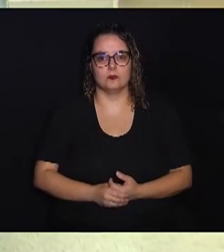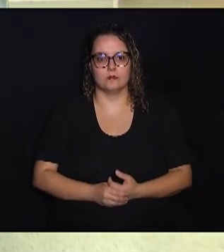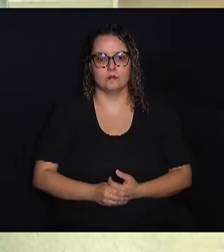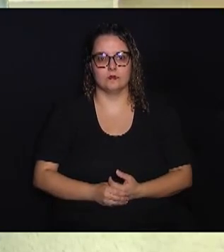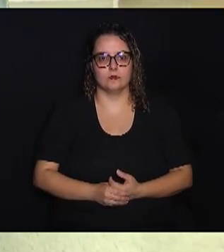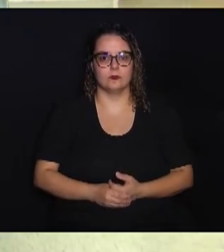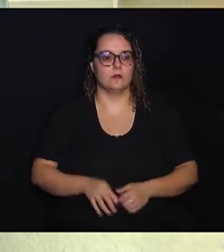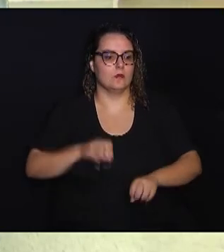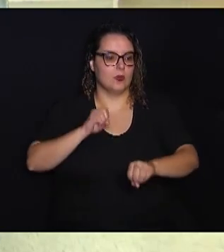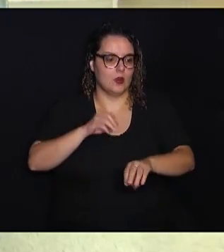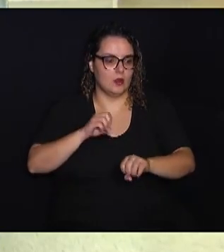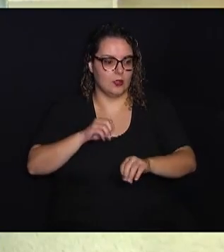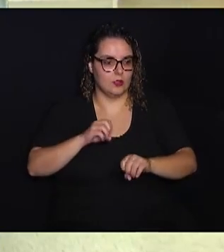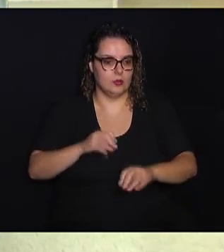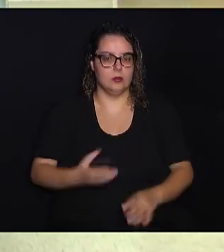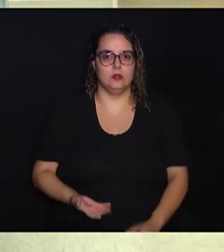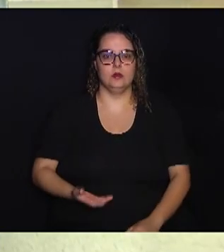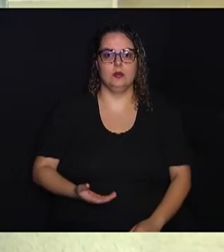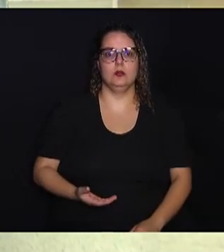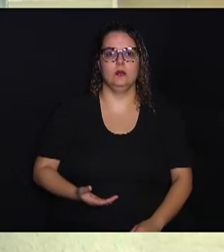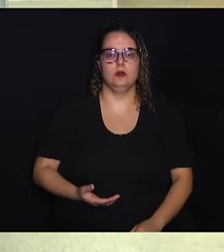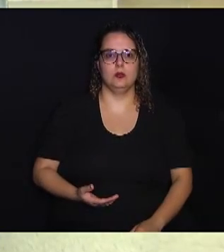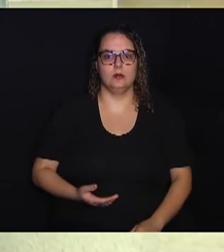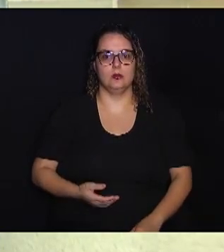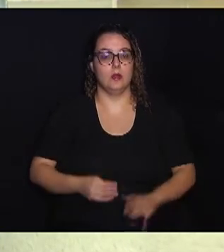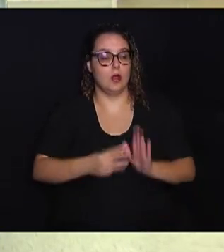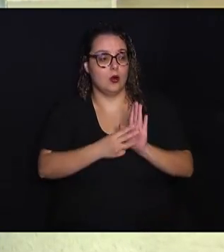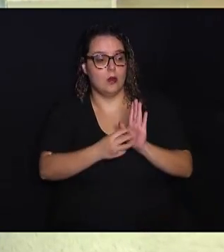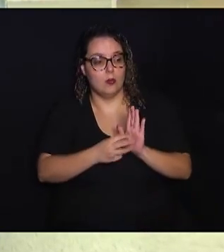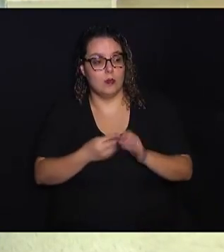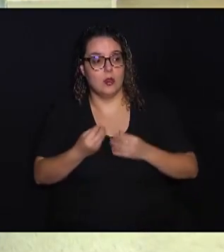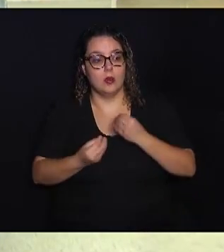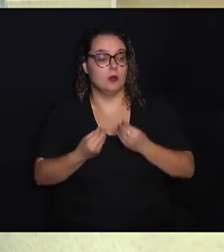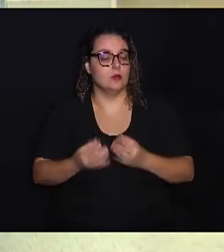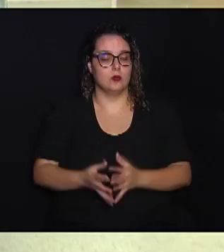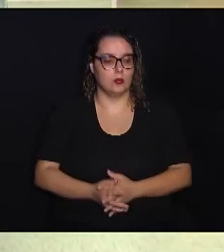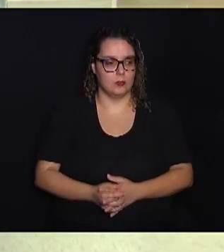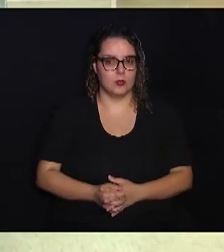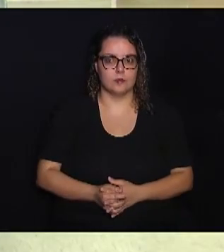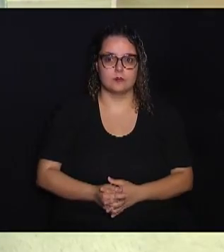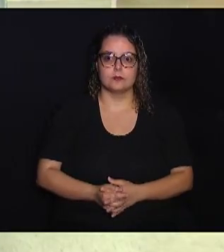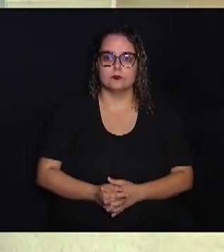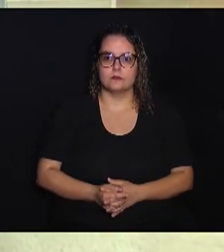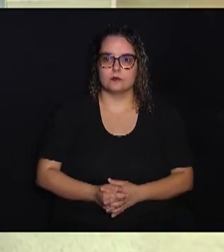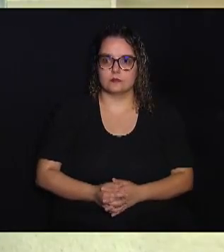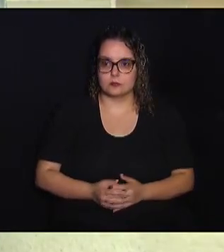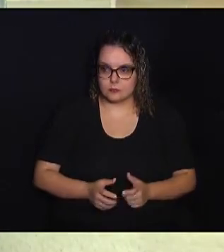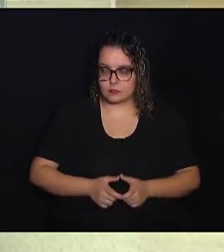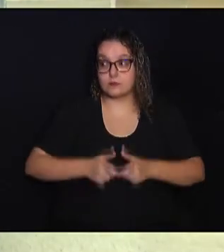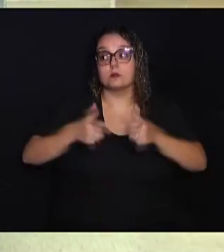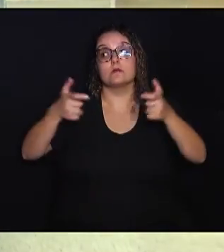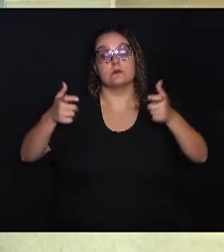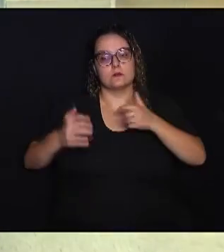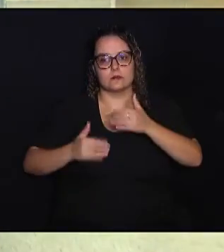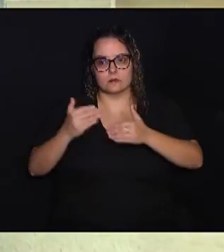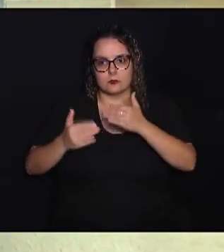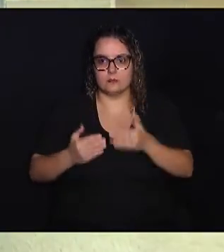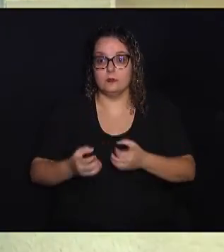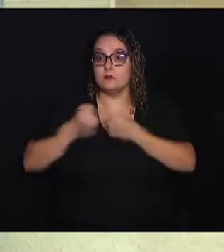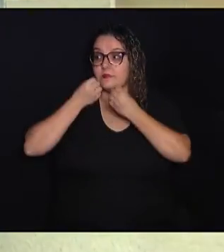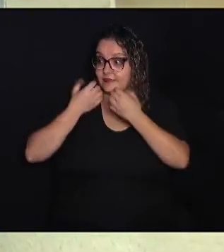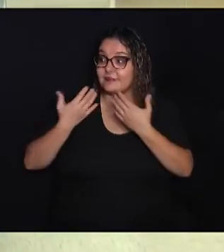aos ensinamentos, ao método, enfim? Há um grande desenvolvimento, ainda